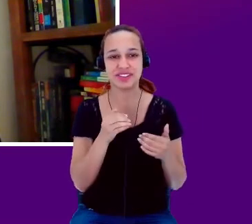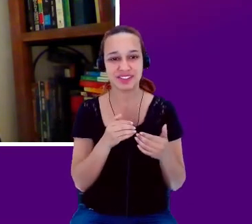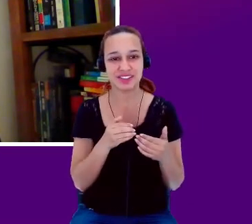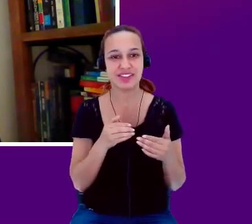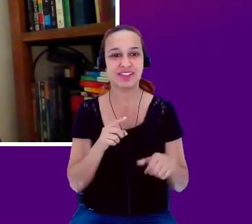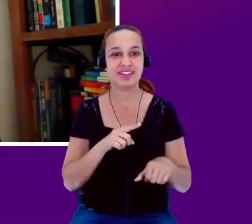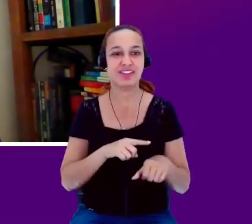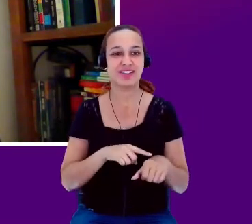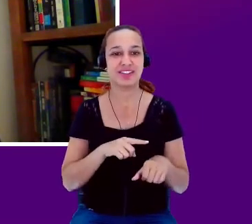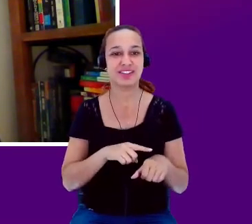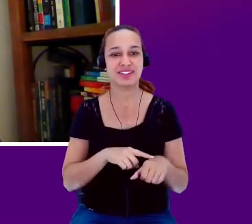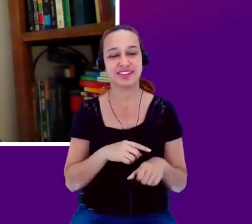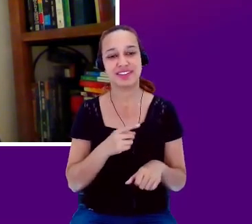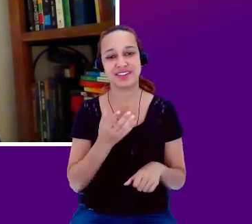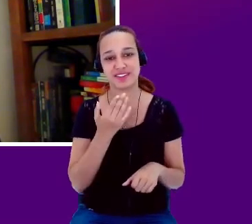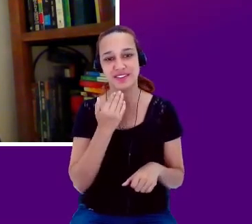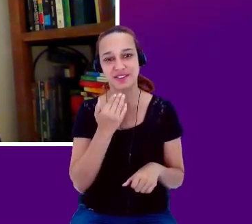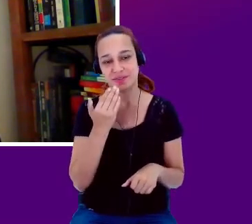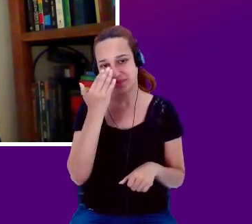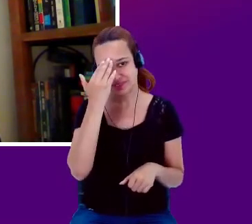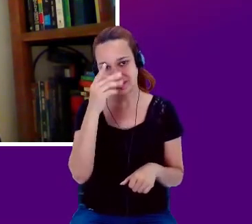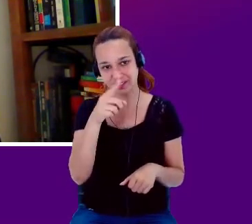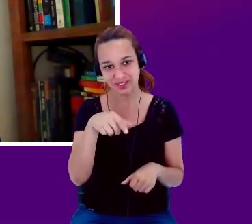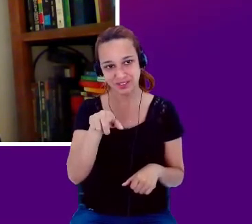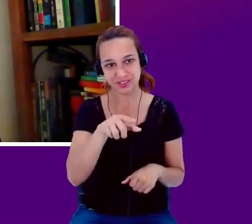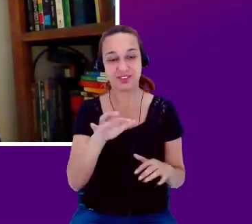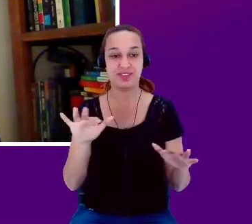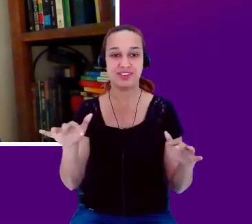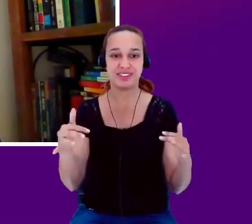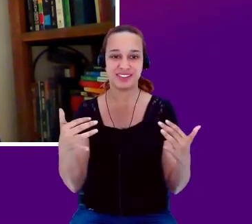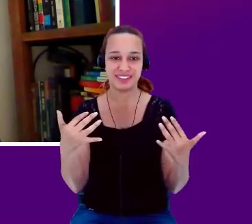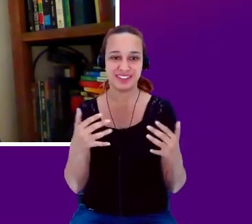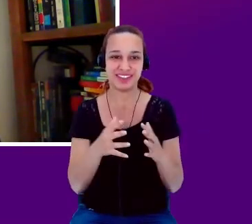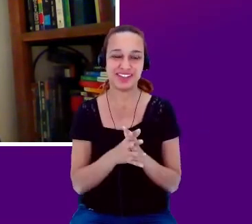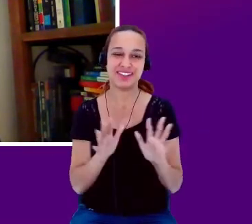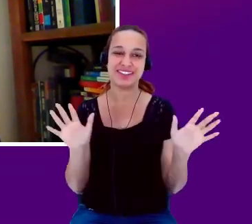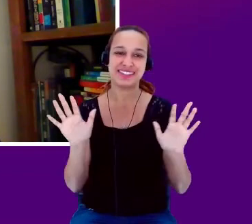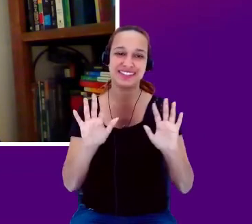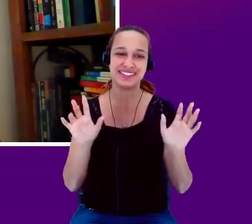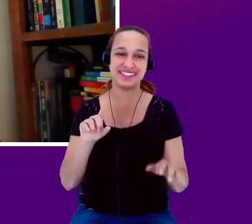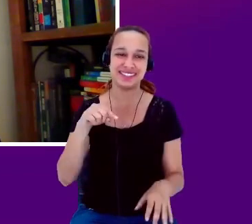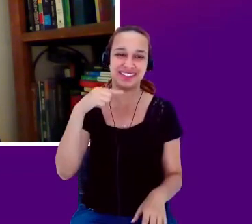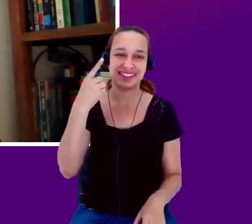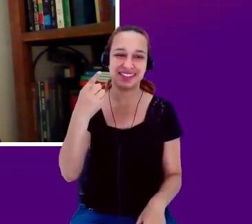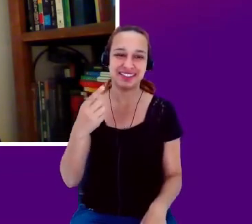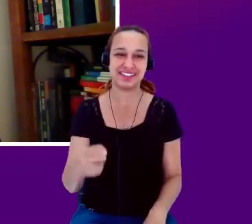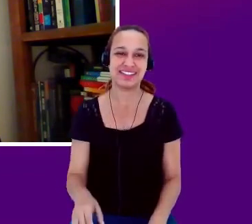horário de almoço. Muito obrigada também para todos aqueles que nos escutaram. Até a próxima.